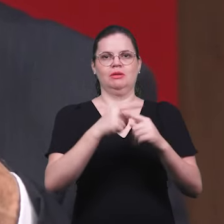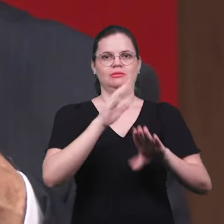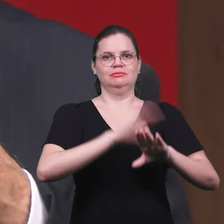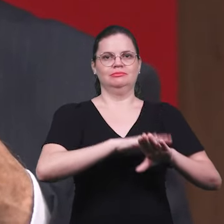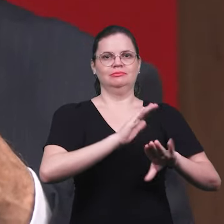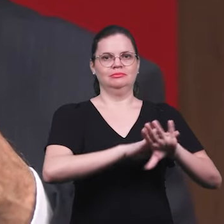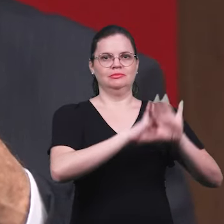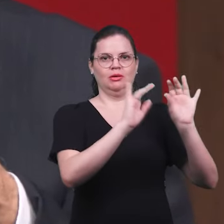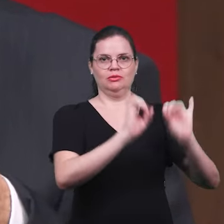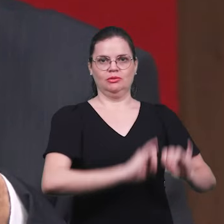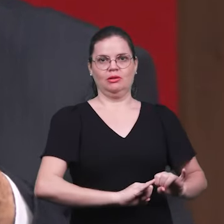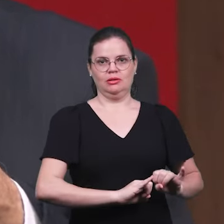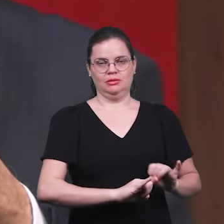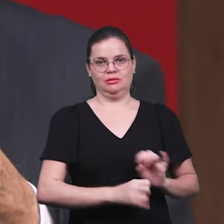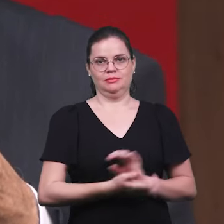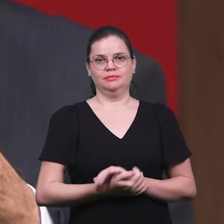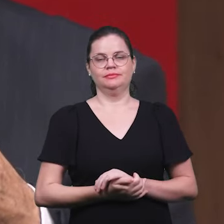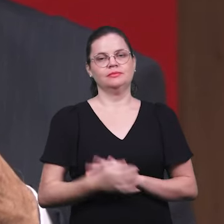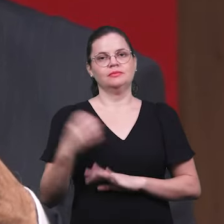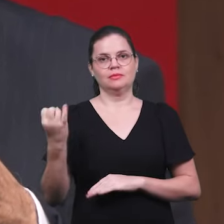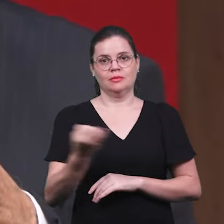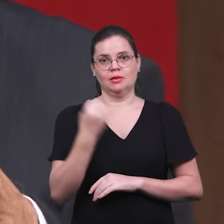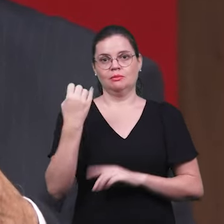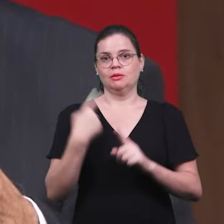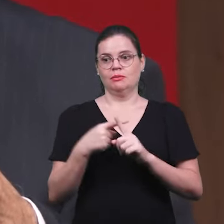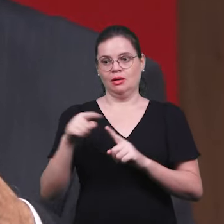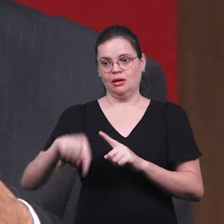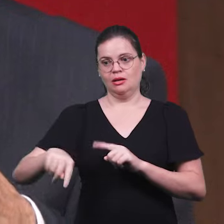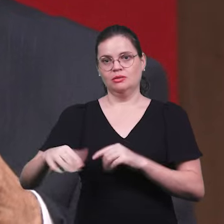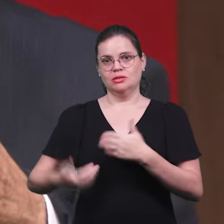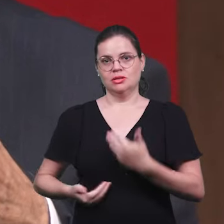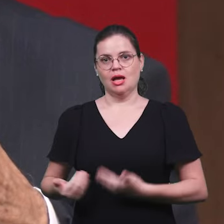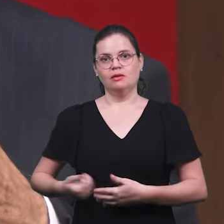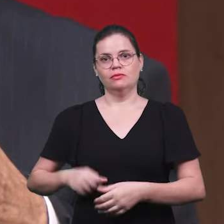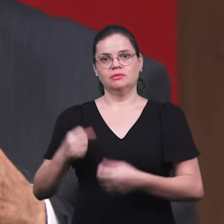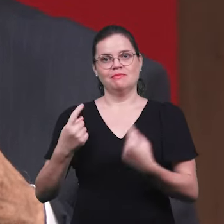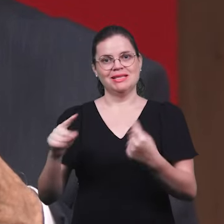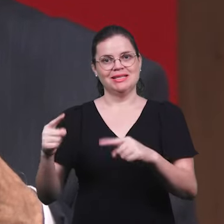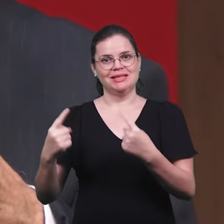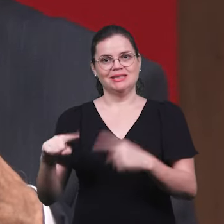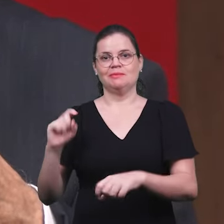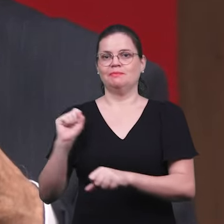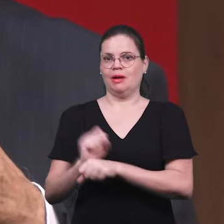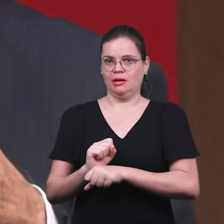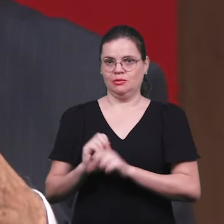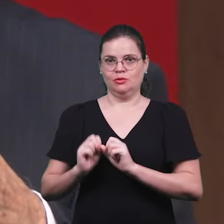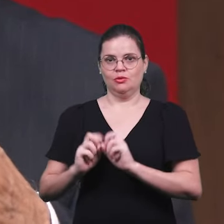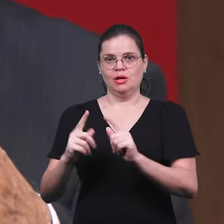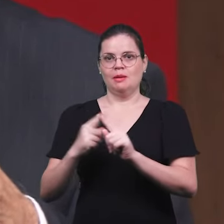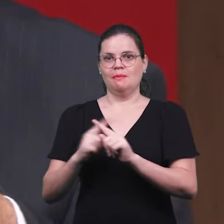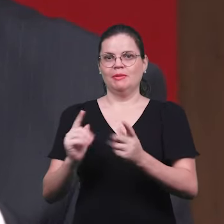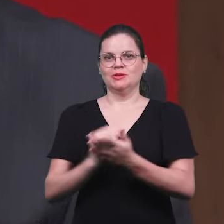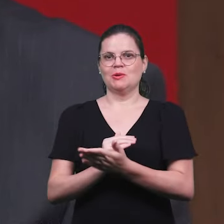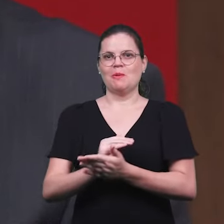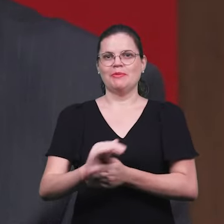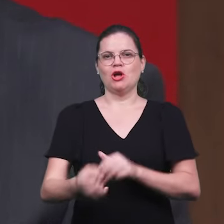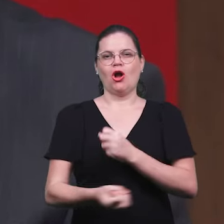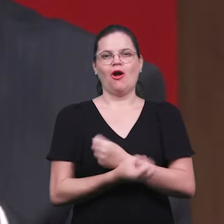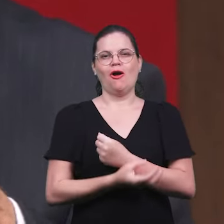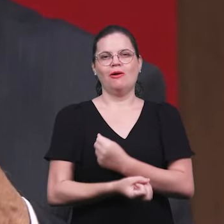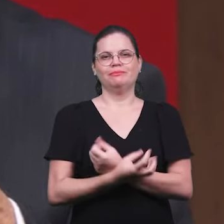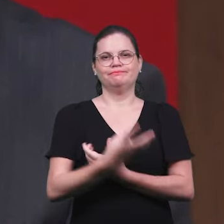importantíssimo, porque a igreja deixou de ser perseguida, mas entrou numa fase profunda de